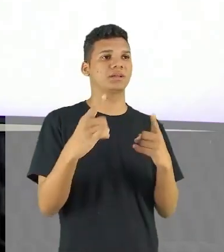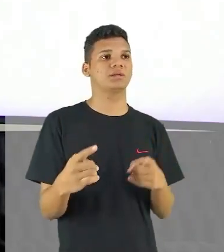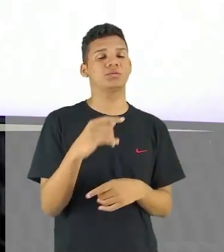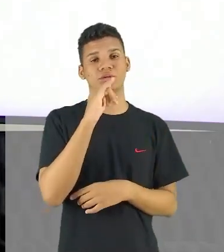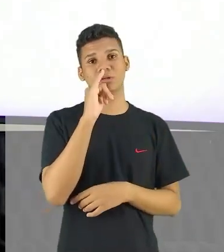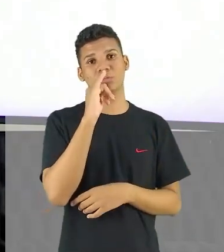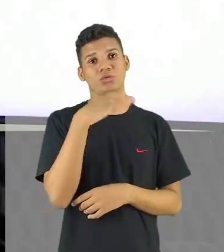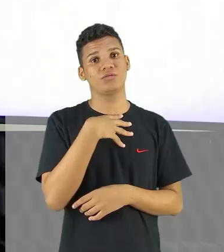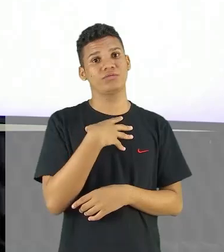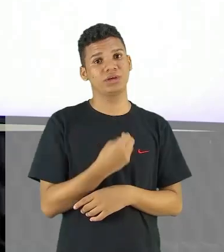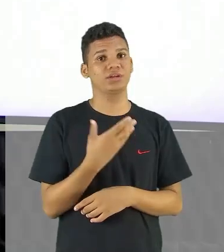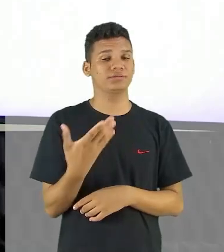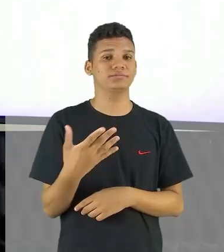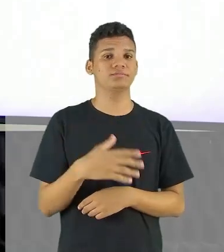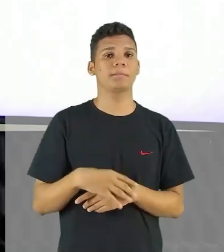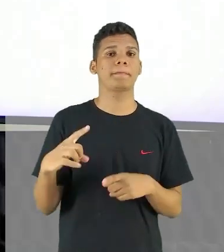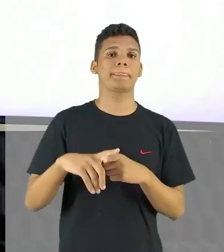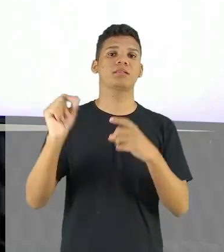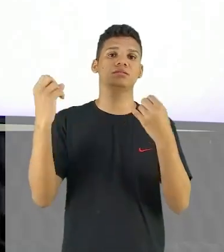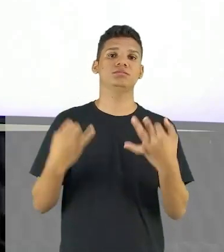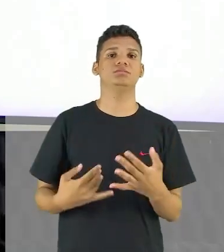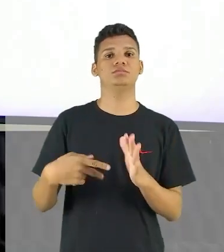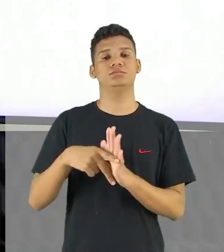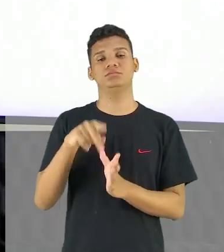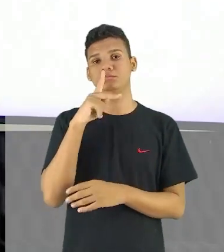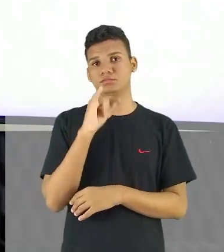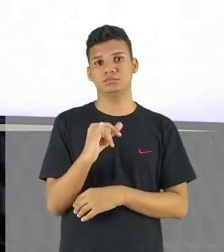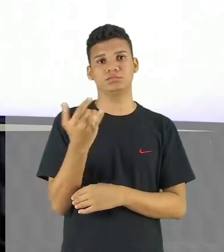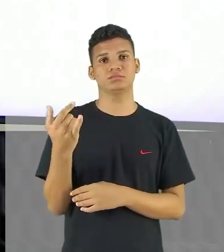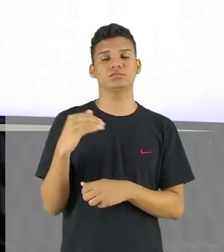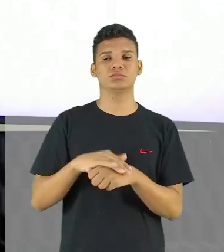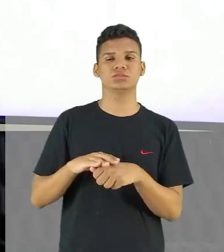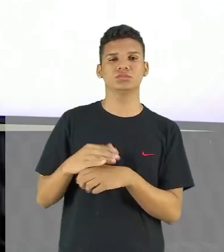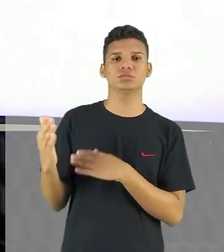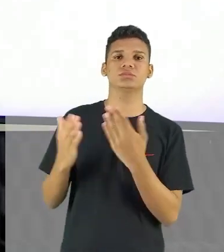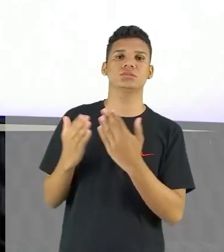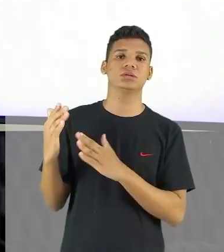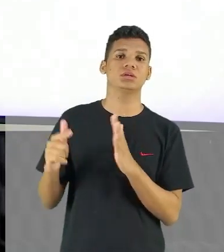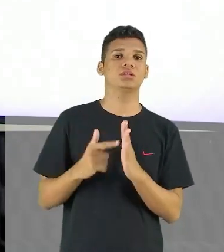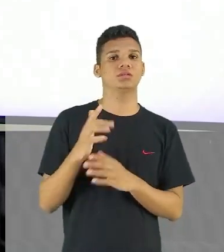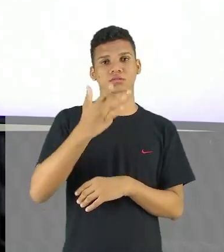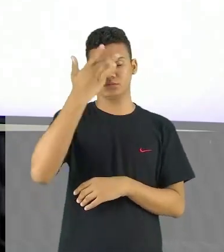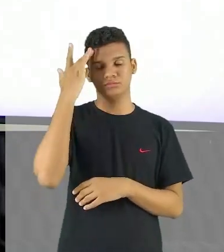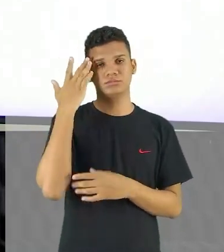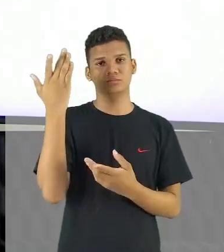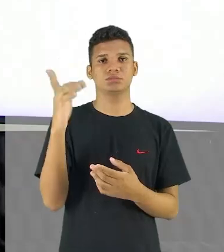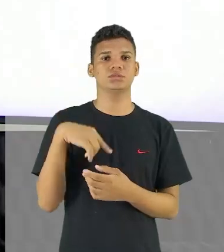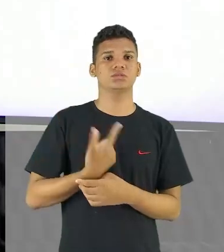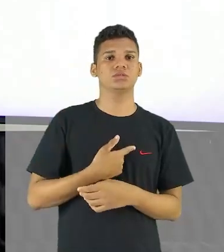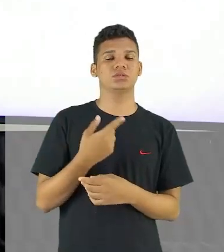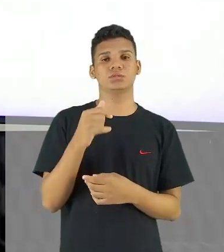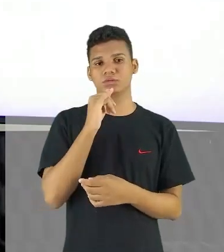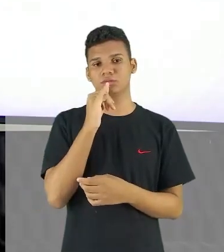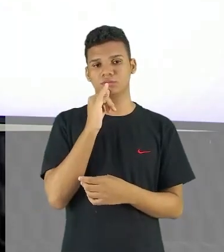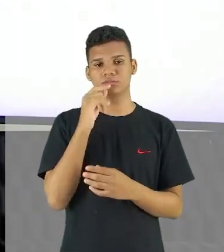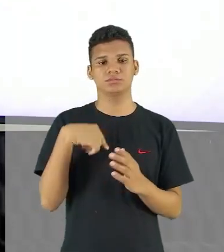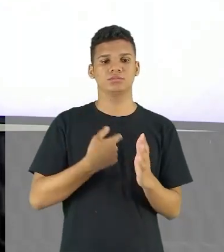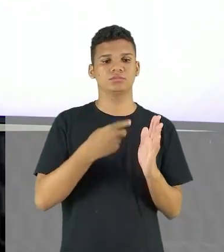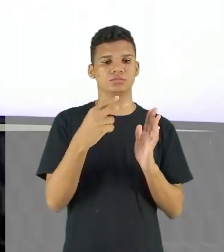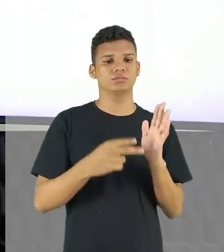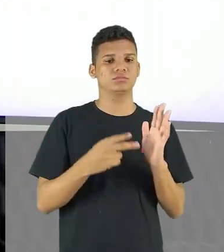né? Provavelmente é o filho, falando do pai com alguém. A segunda pessoa, tá? No caso, nós que lemos o texto, tá